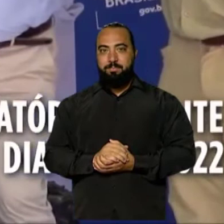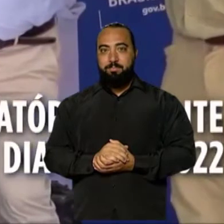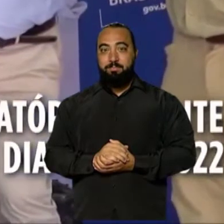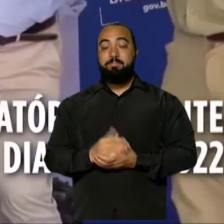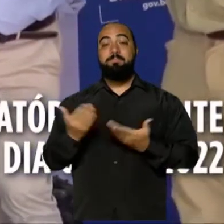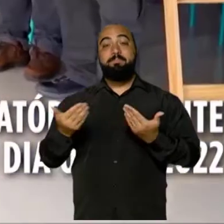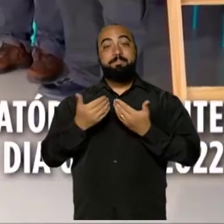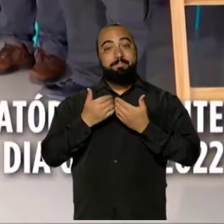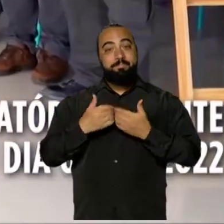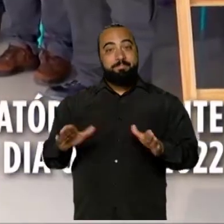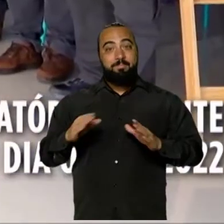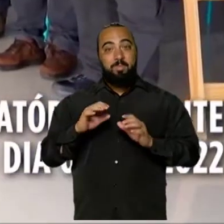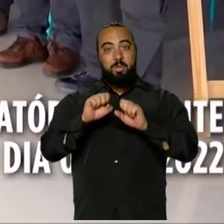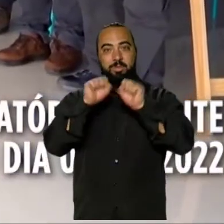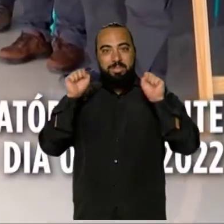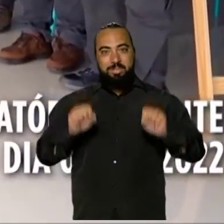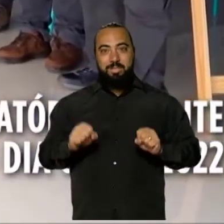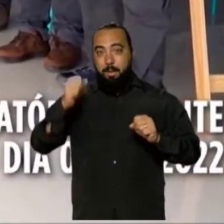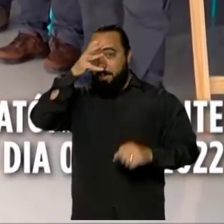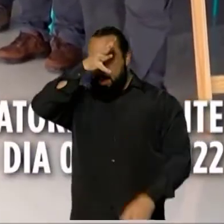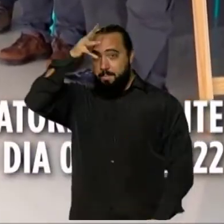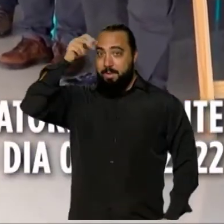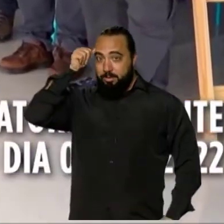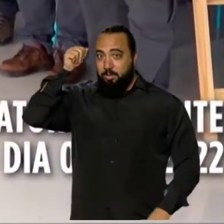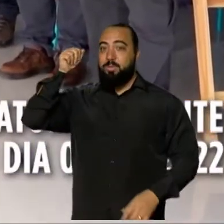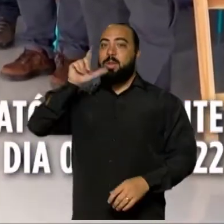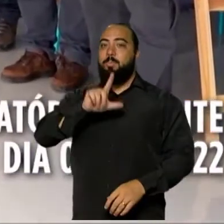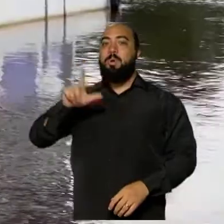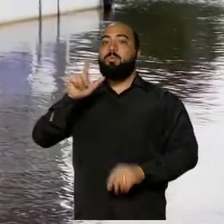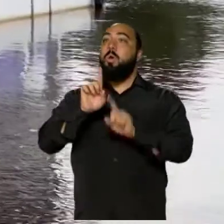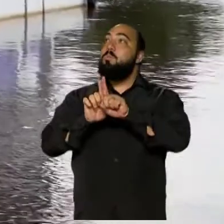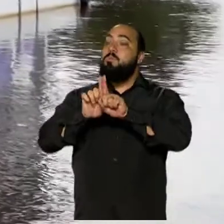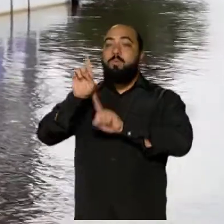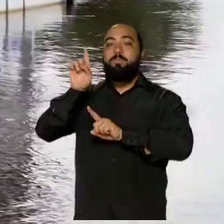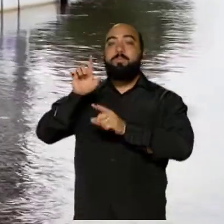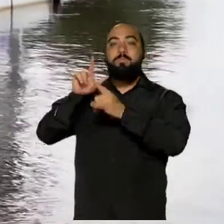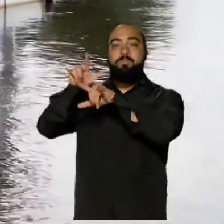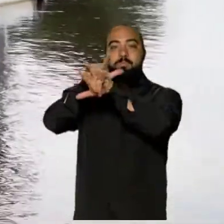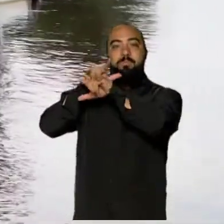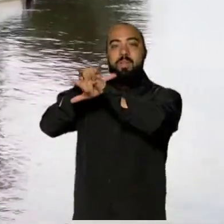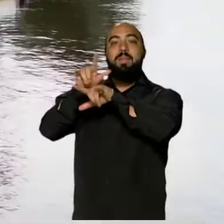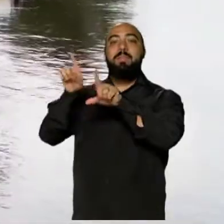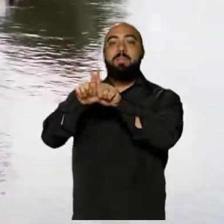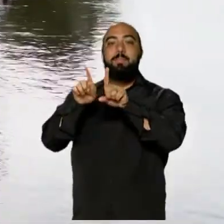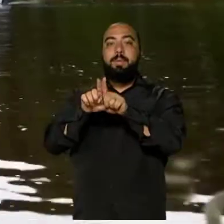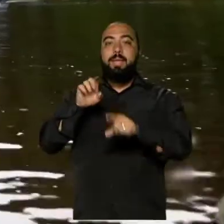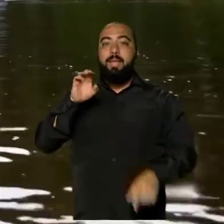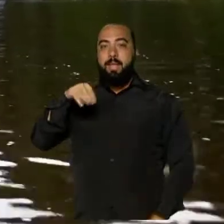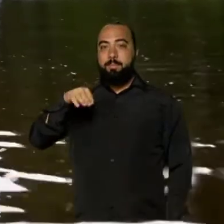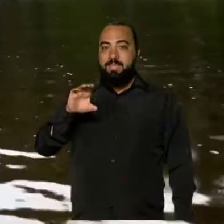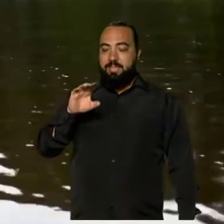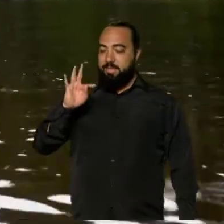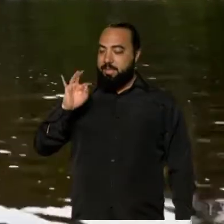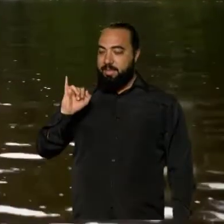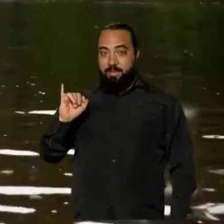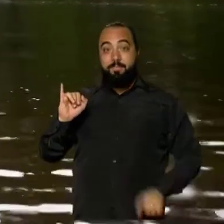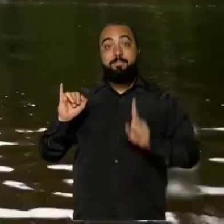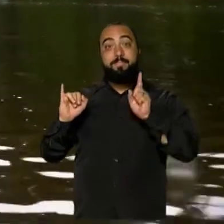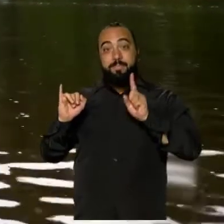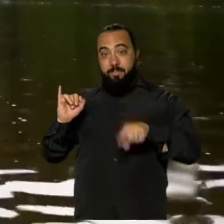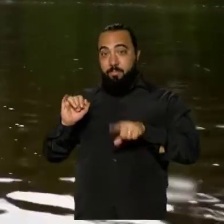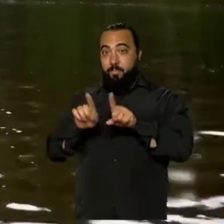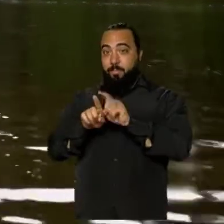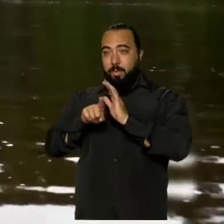Lançado o Sistema Amazônico de Laboratório Satélite, SALAS MCTI, o projeto vai ampliar o apoio a